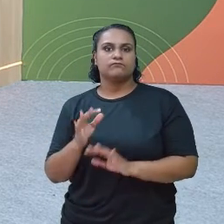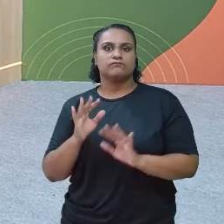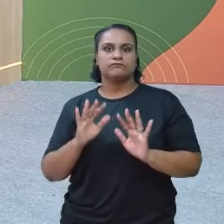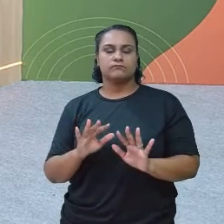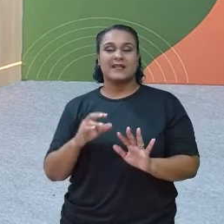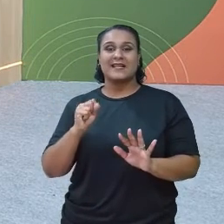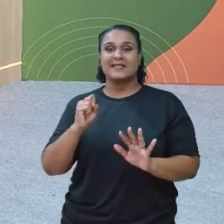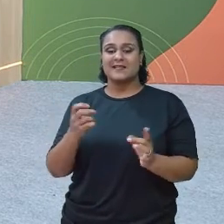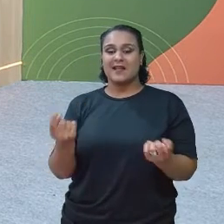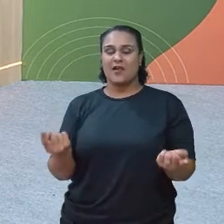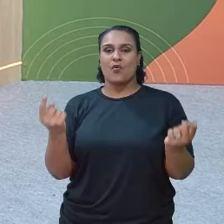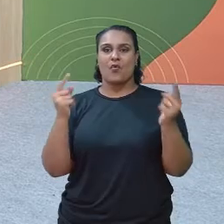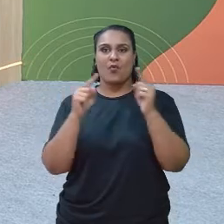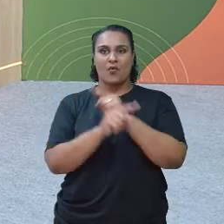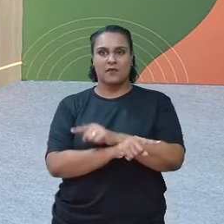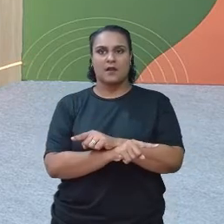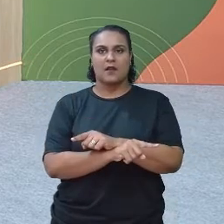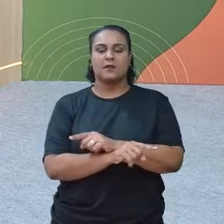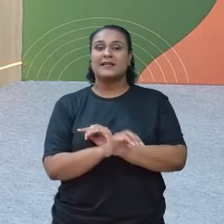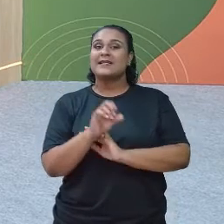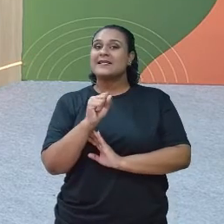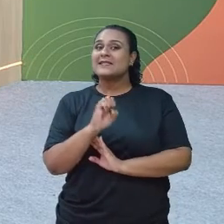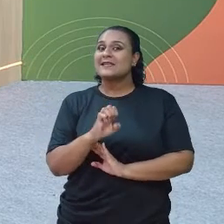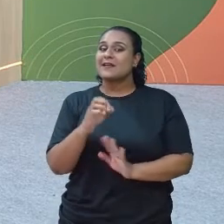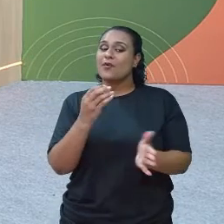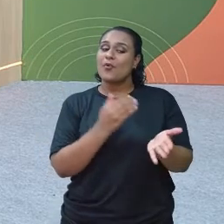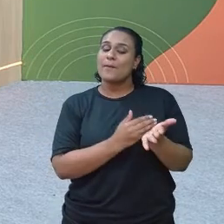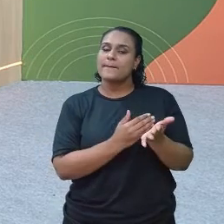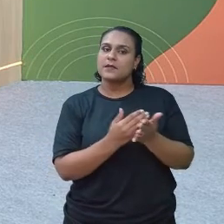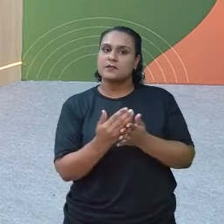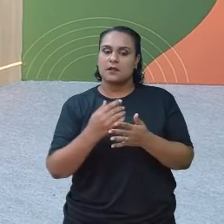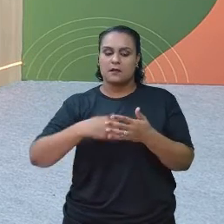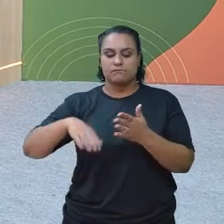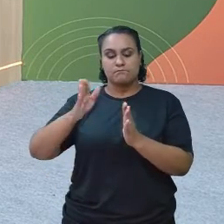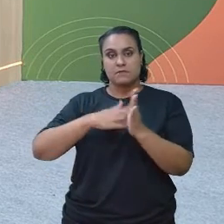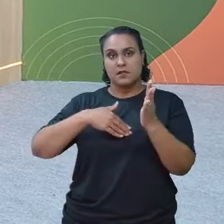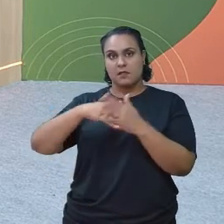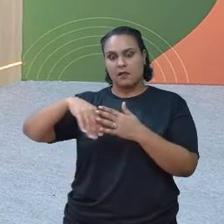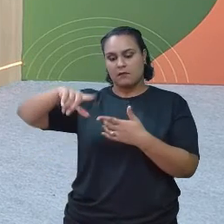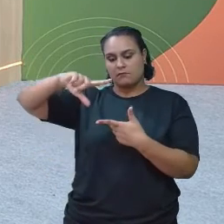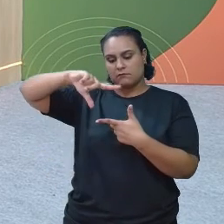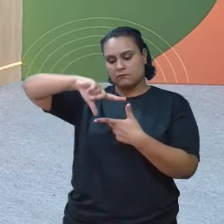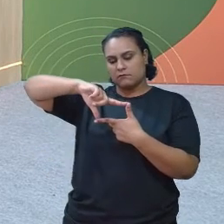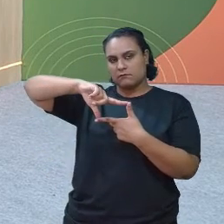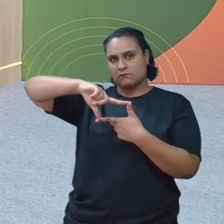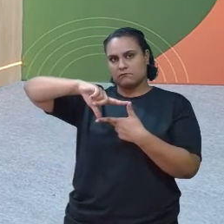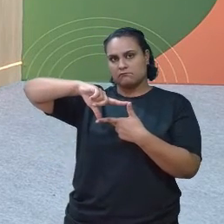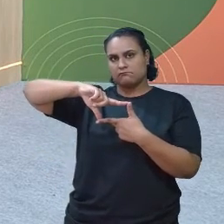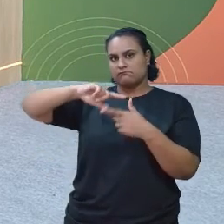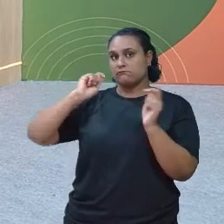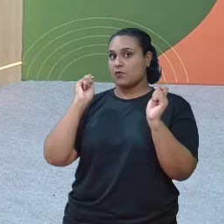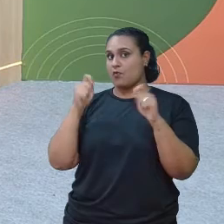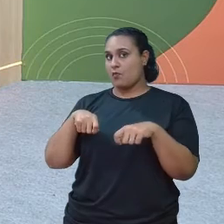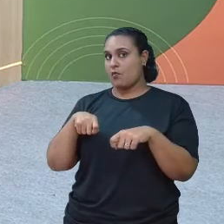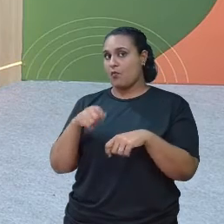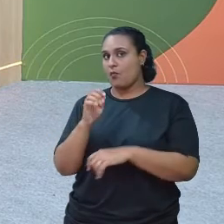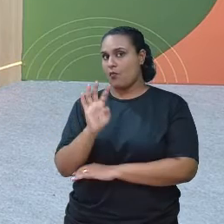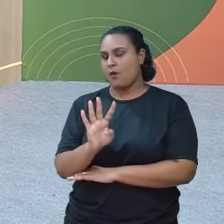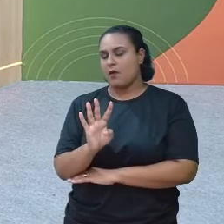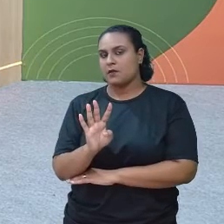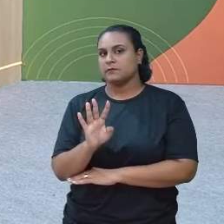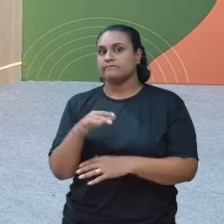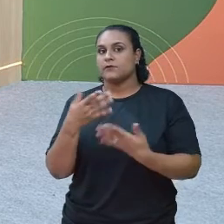fizer o contrário, ou seja, se eu começar pela região retangular, eu tenho 4 maneiras. Isso vai me levar que a